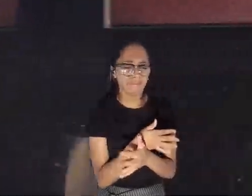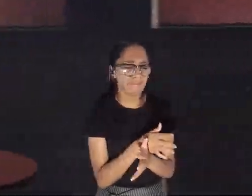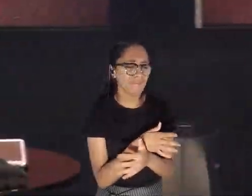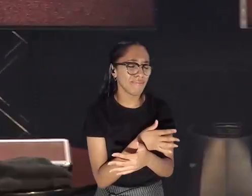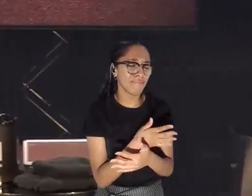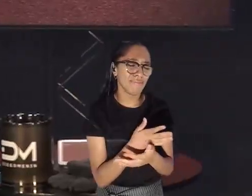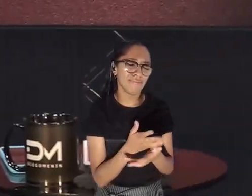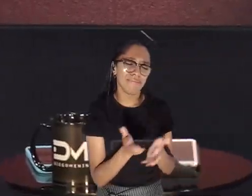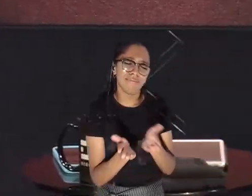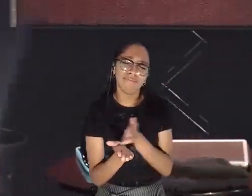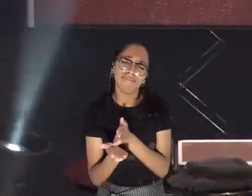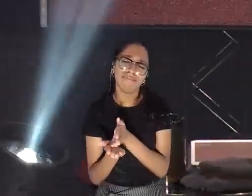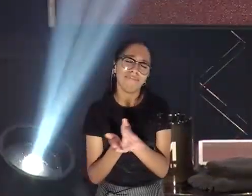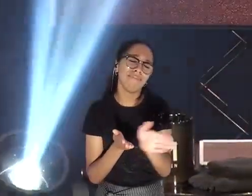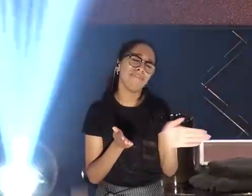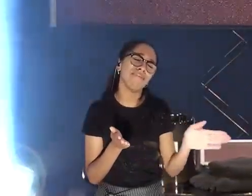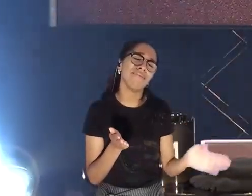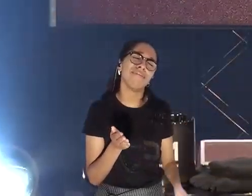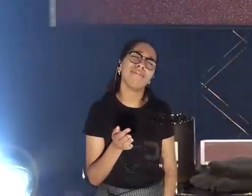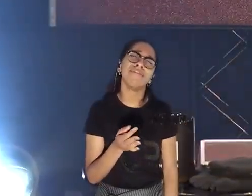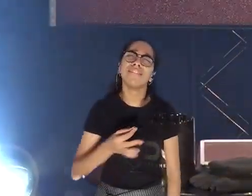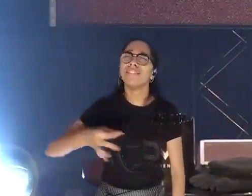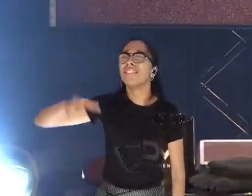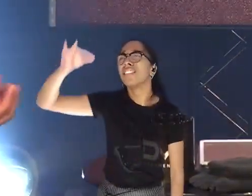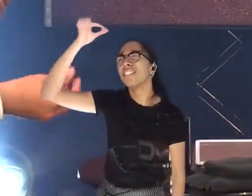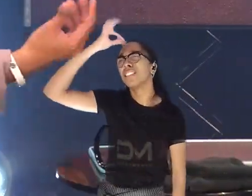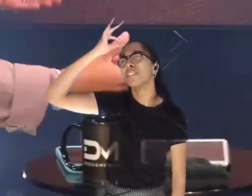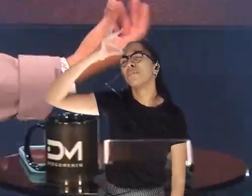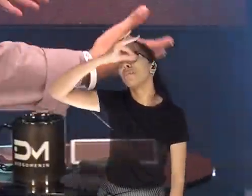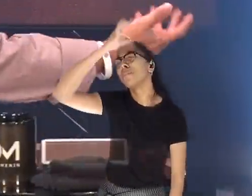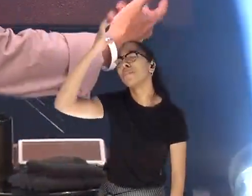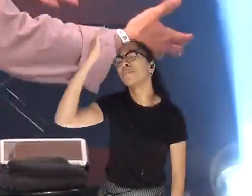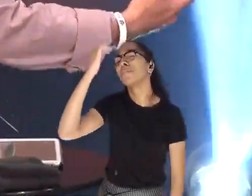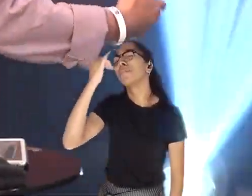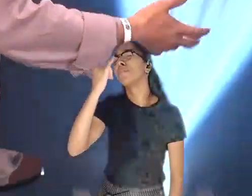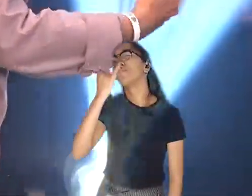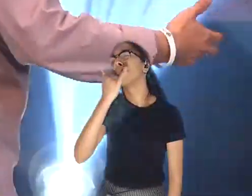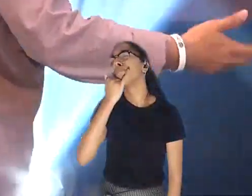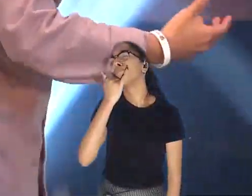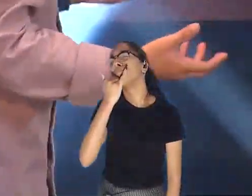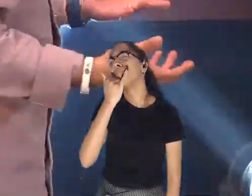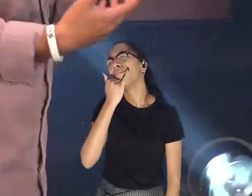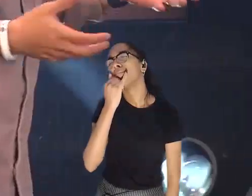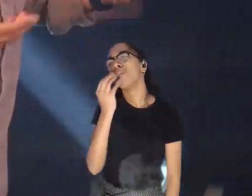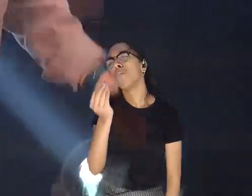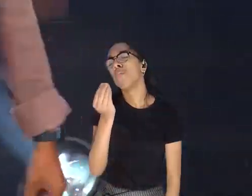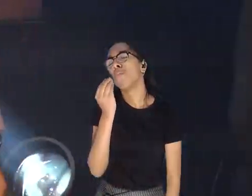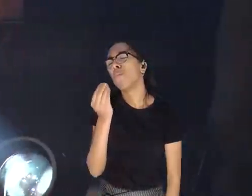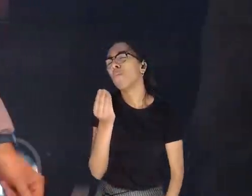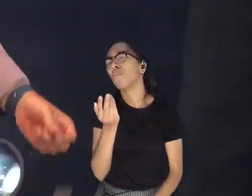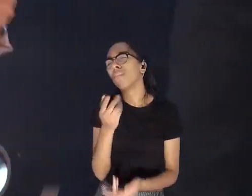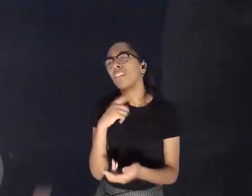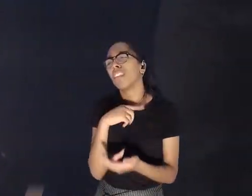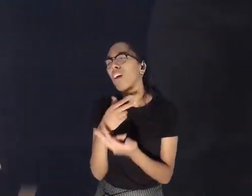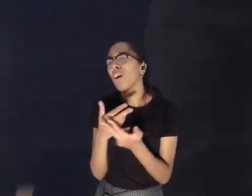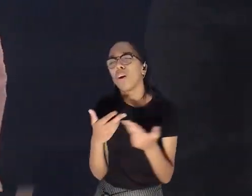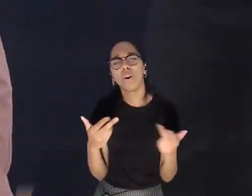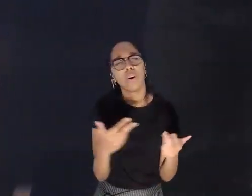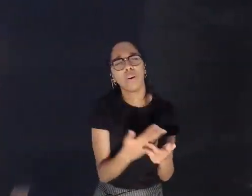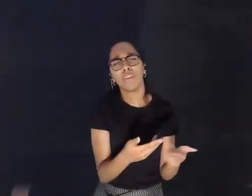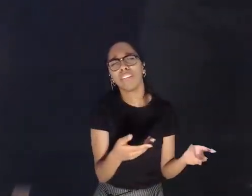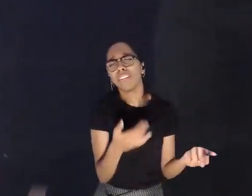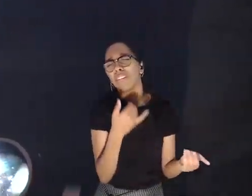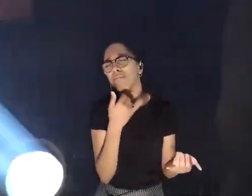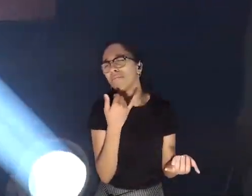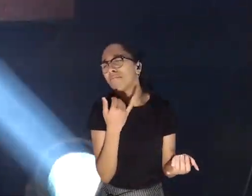perdi no temor, me perdoa, Espírito Santo. Comecei a dar valor para coisas que idiotas, coisas que não importam. Me perdoa, Espírito